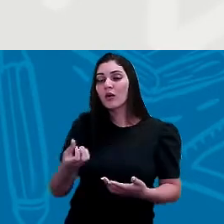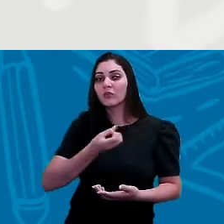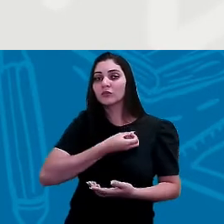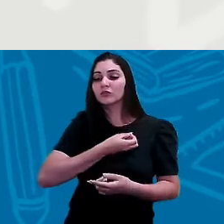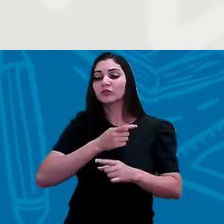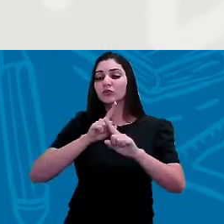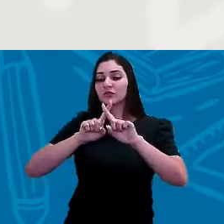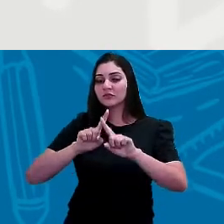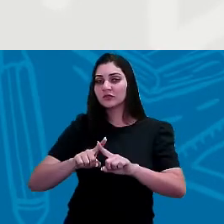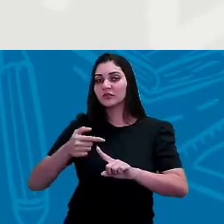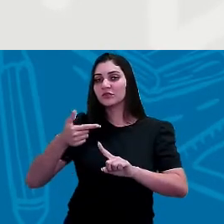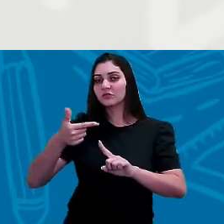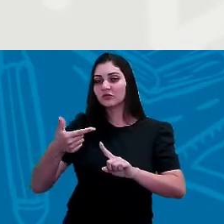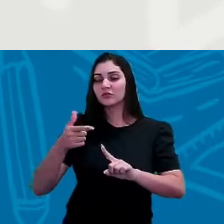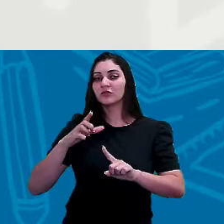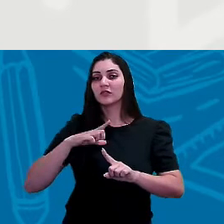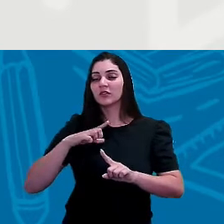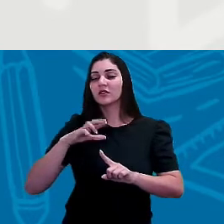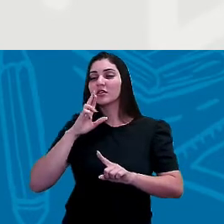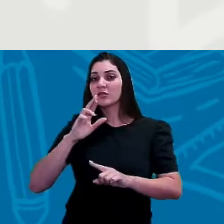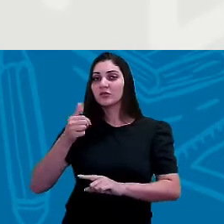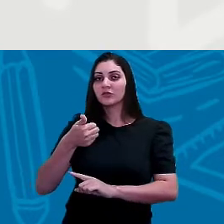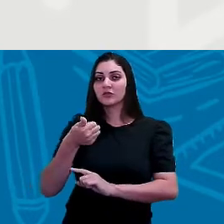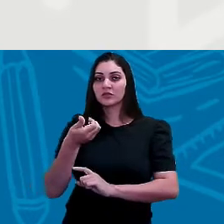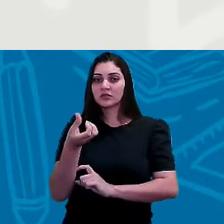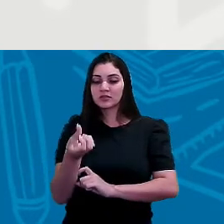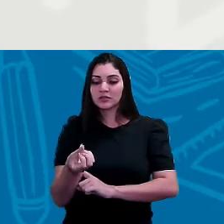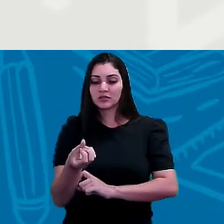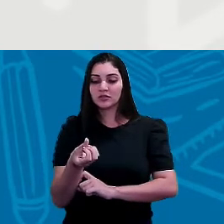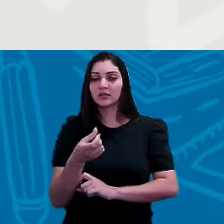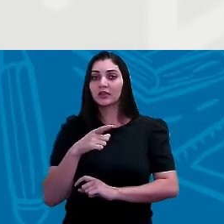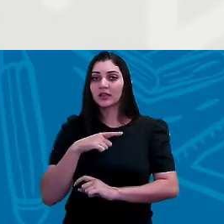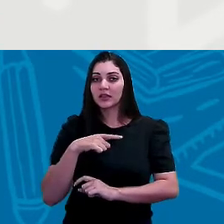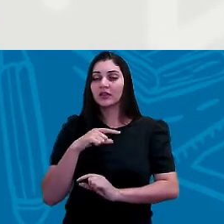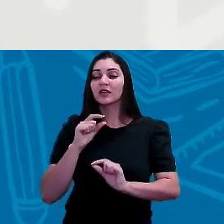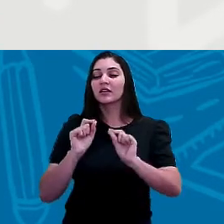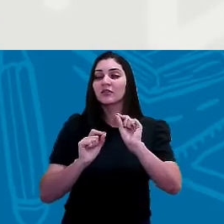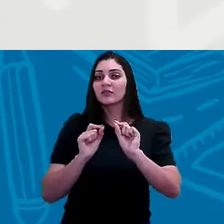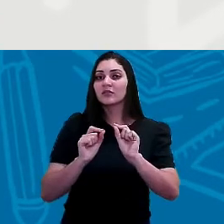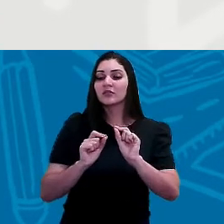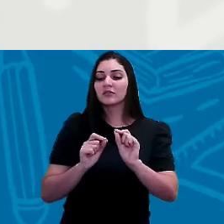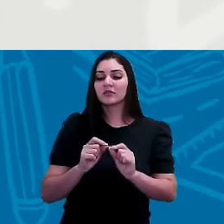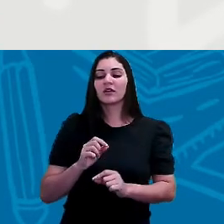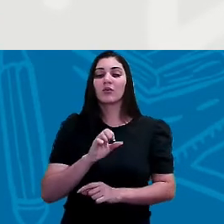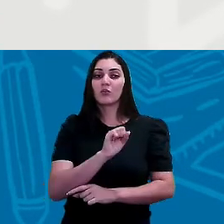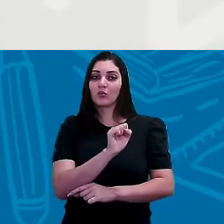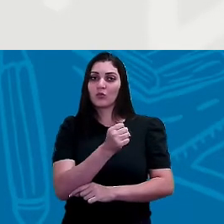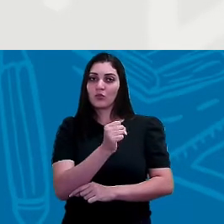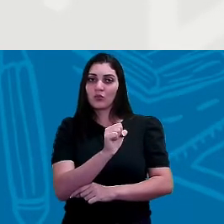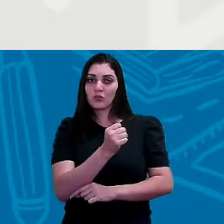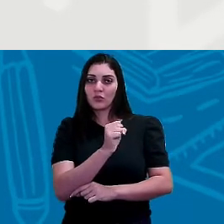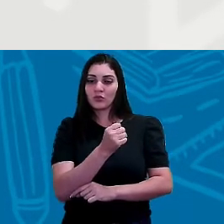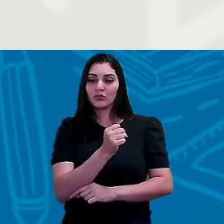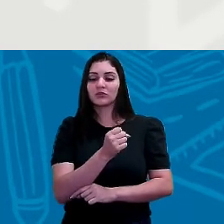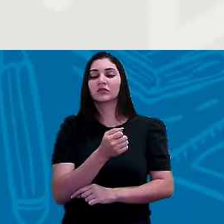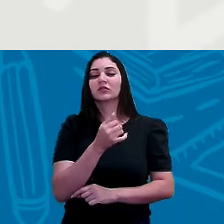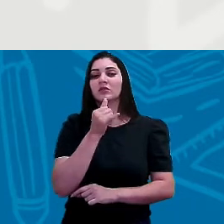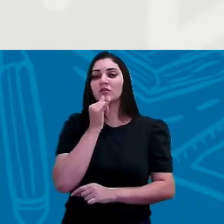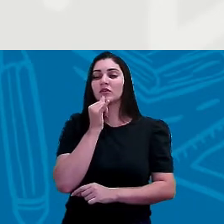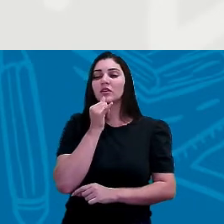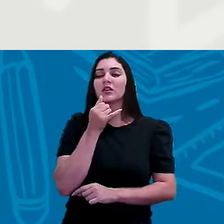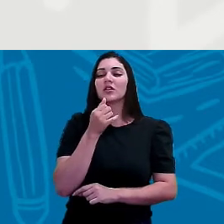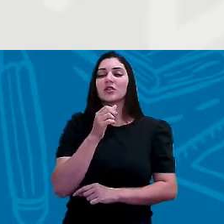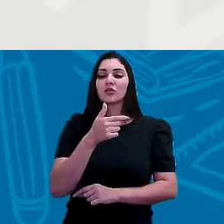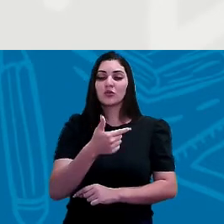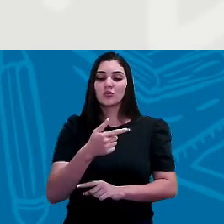por 2, que vai dar 16. Tem sim, ó, que é o 8, tá? 2 vezes